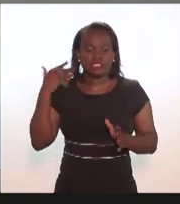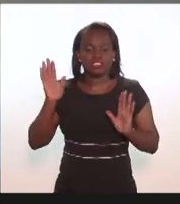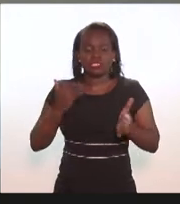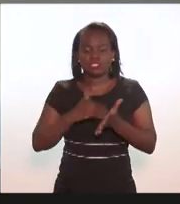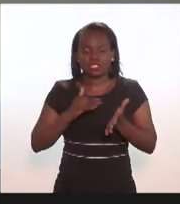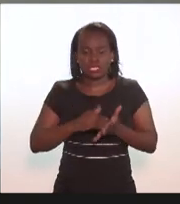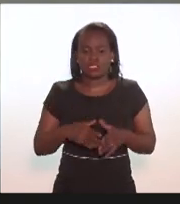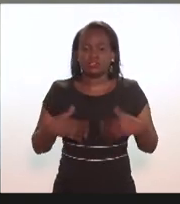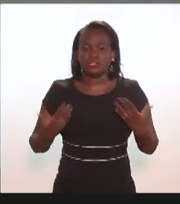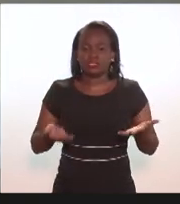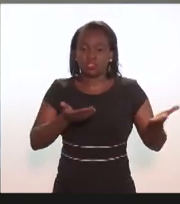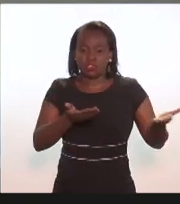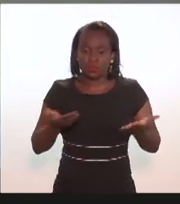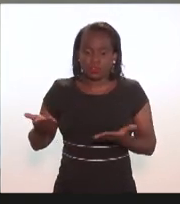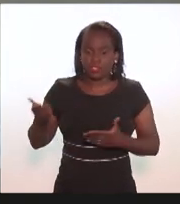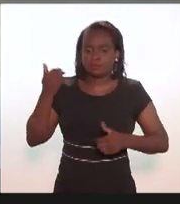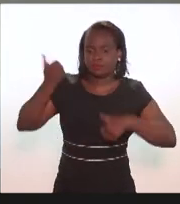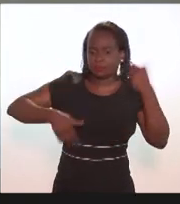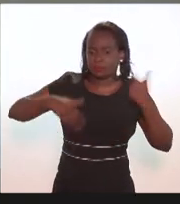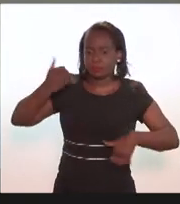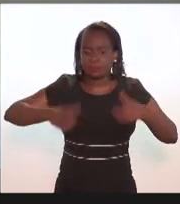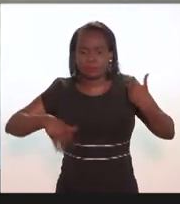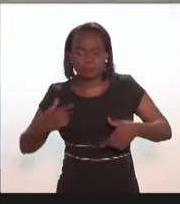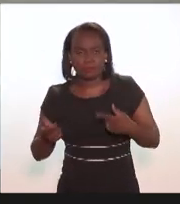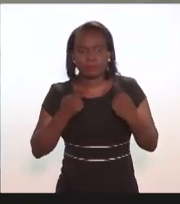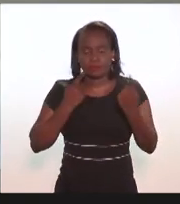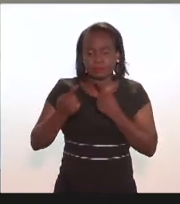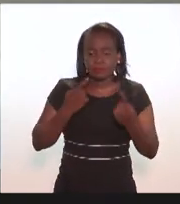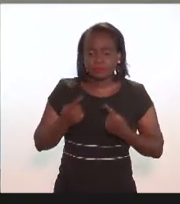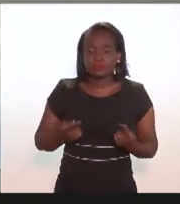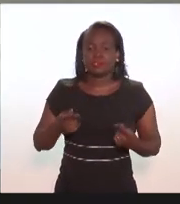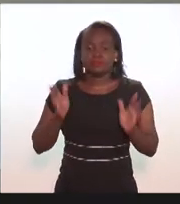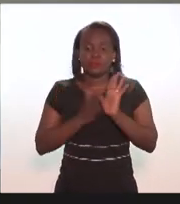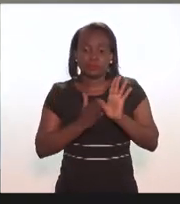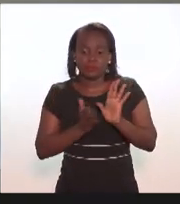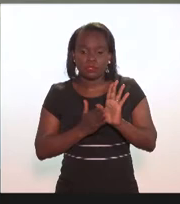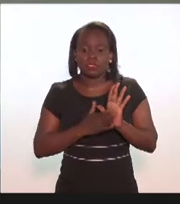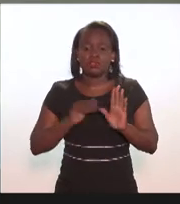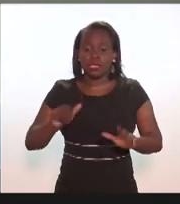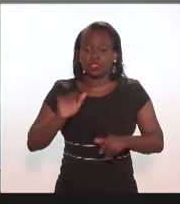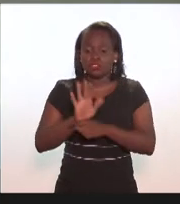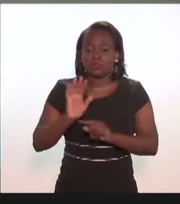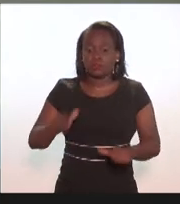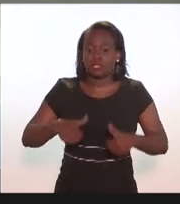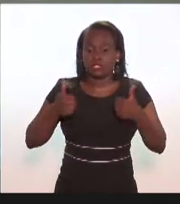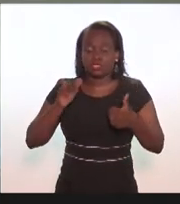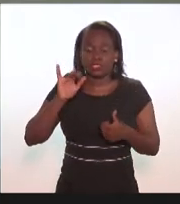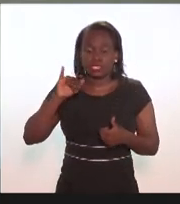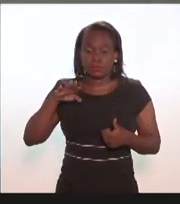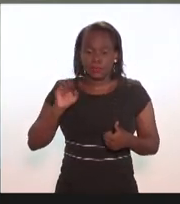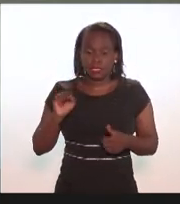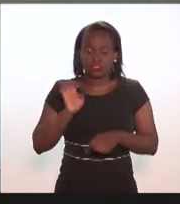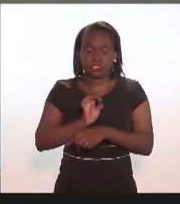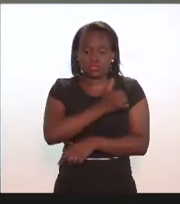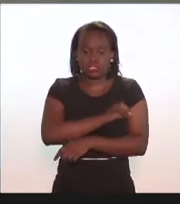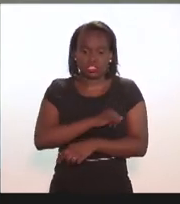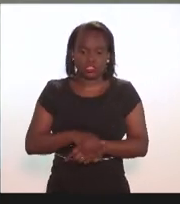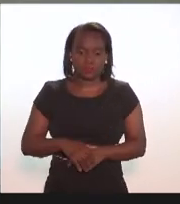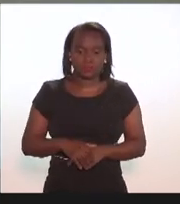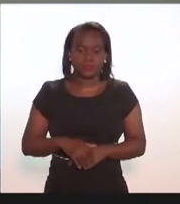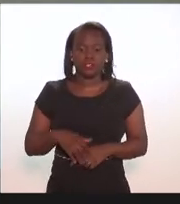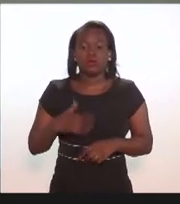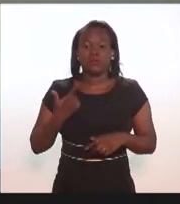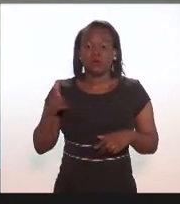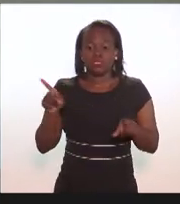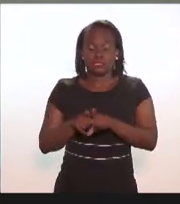A ideia é fazer uma grande discussão e começar a debater as propostas de melhoria do ICMS no Estado do Rio de Janeiro. Outra frente